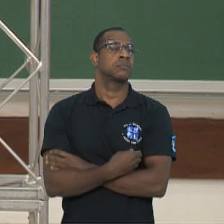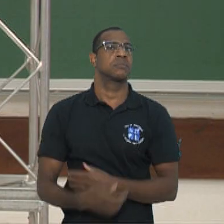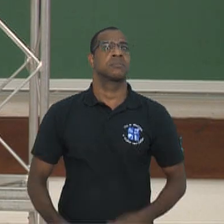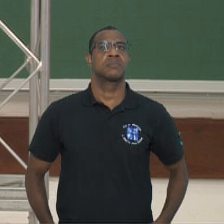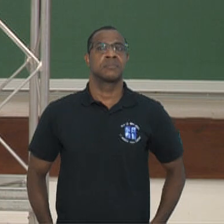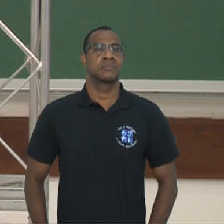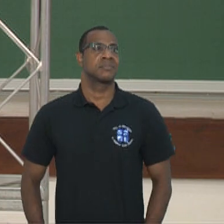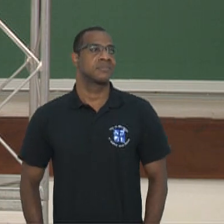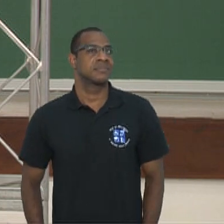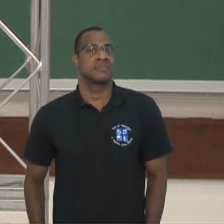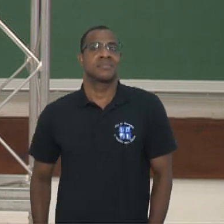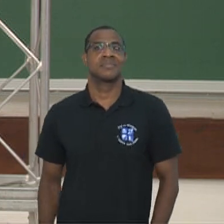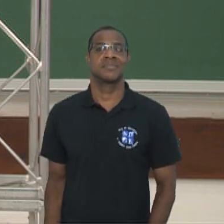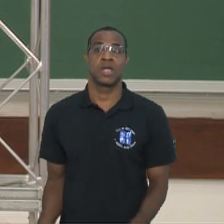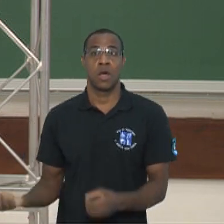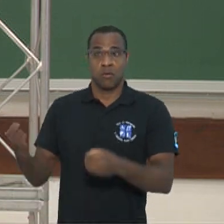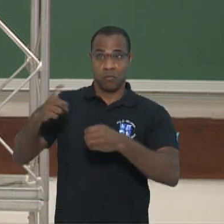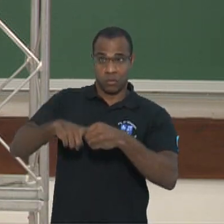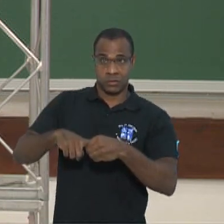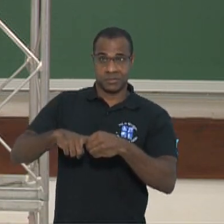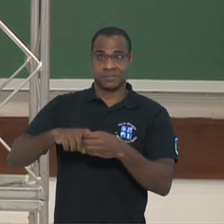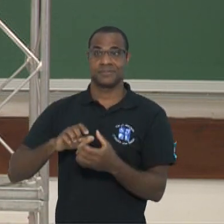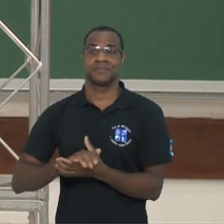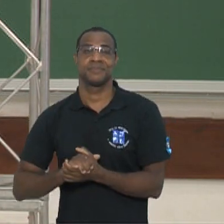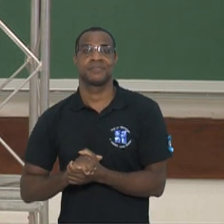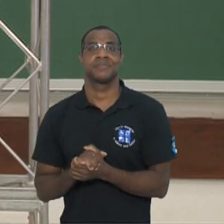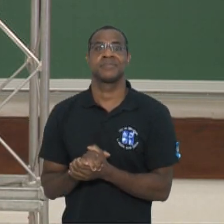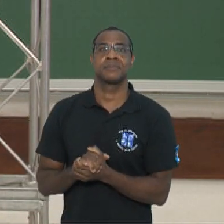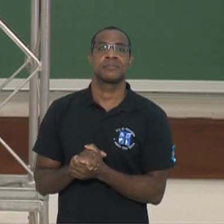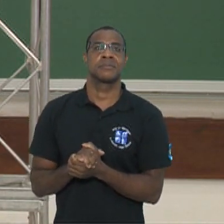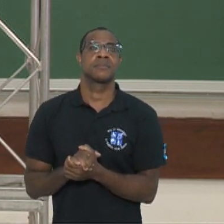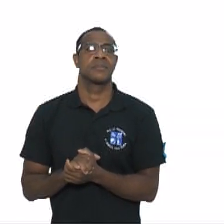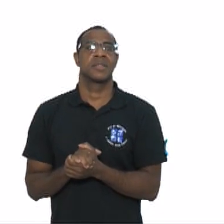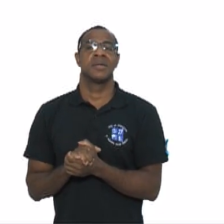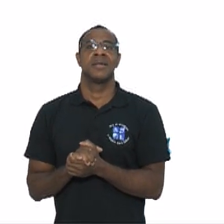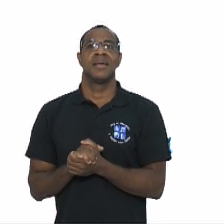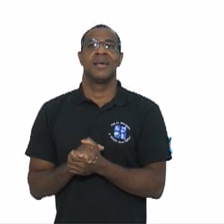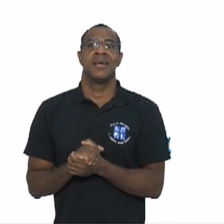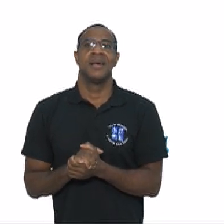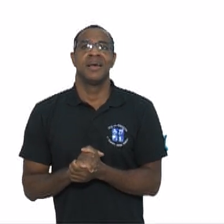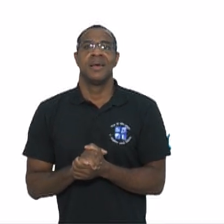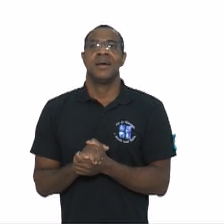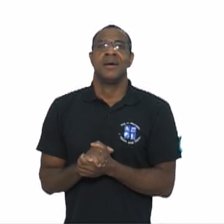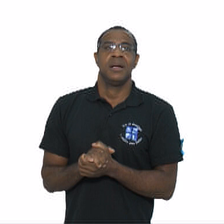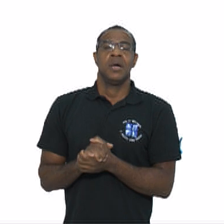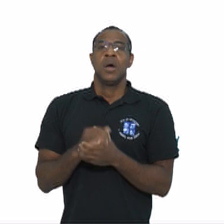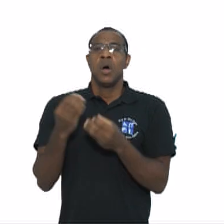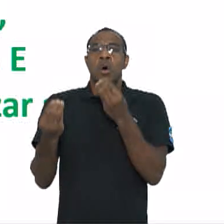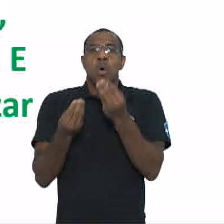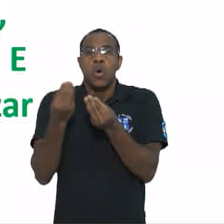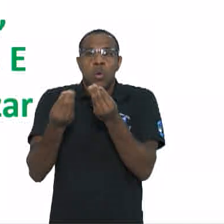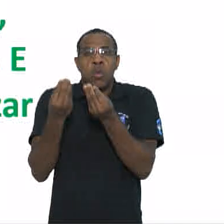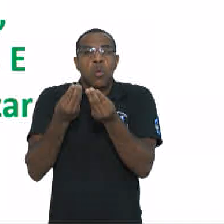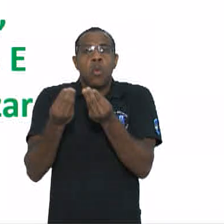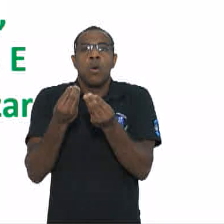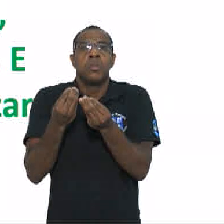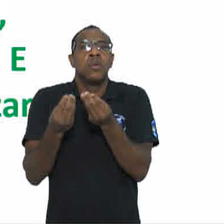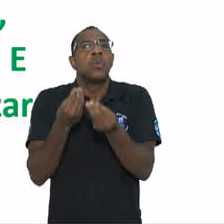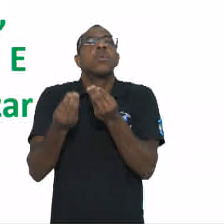Voltei, galerinha. E aí, o que vocês responderam sobre a religião no Egito Antigo? Como que funcionava o tribunal de